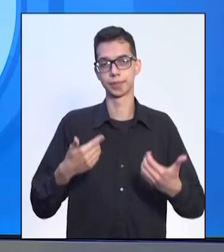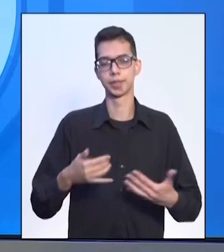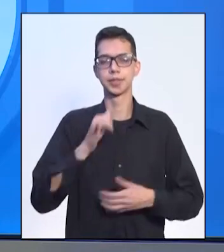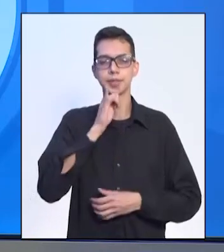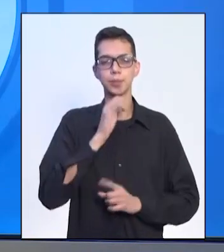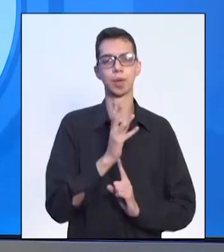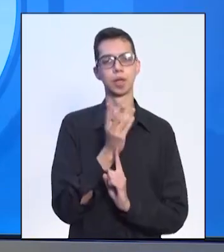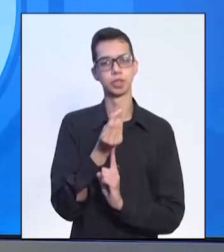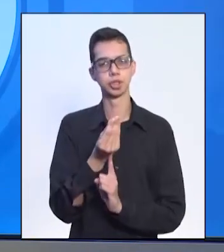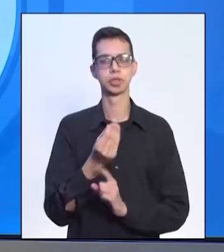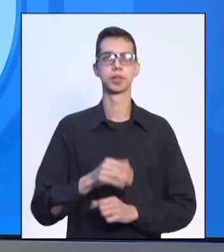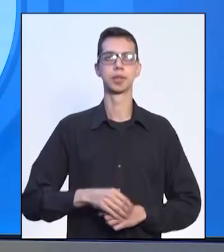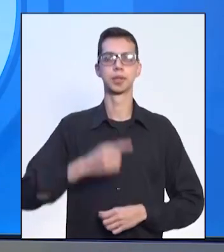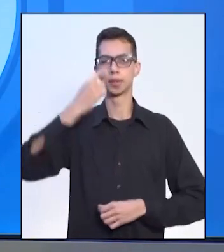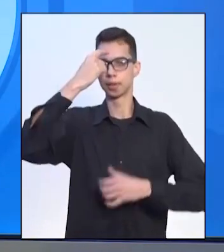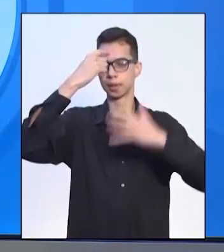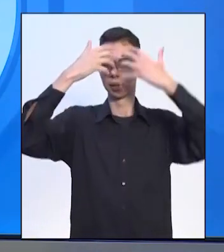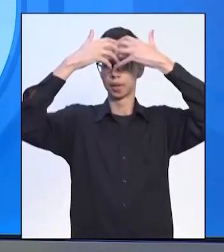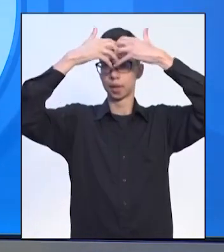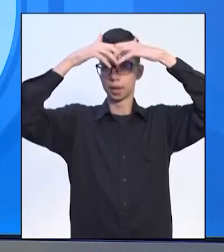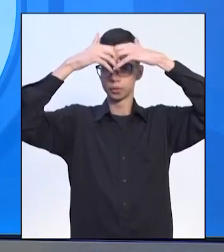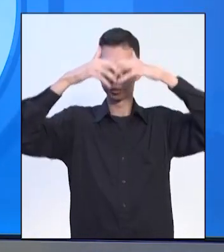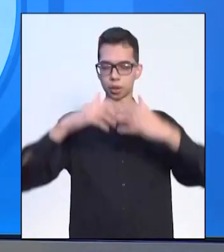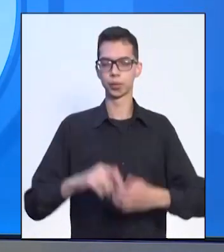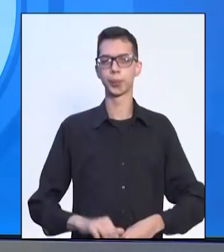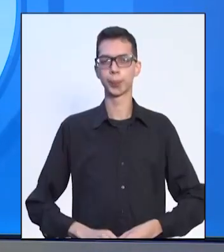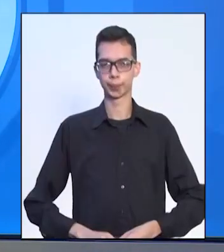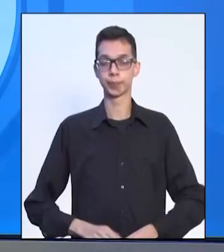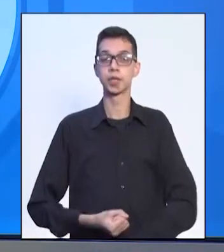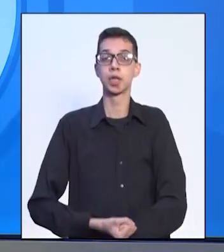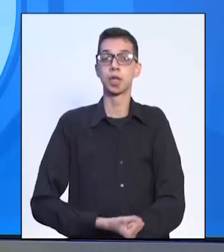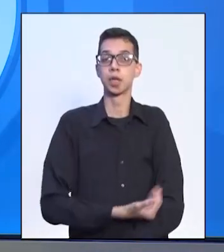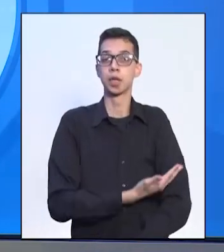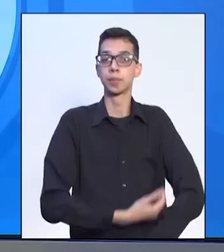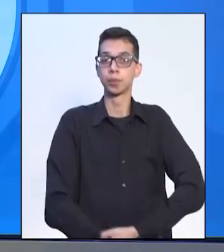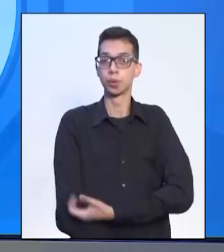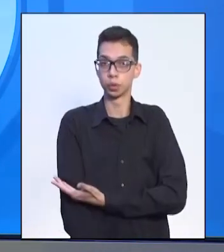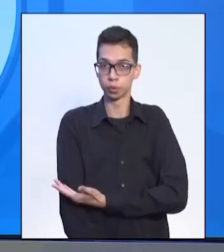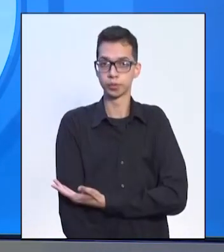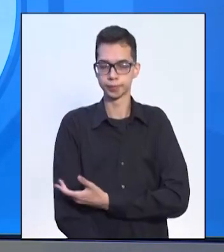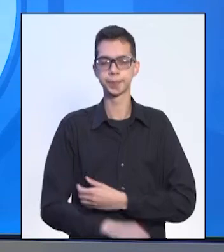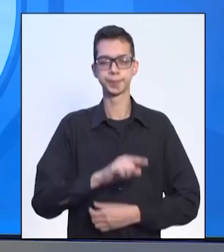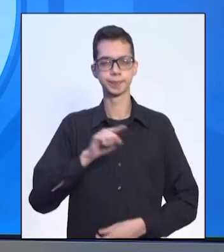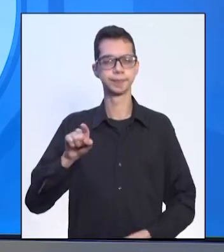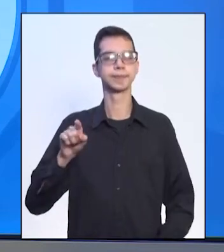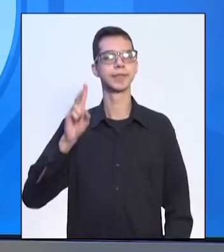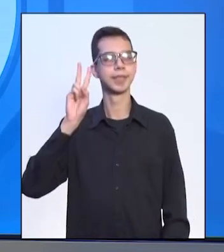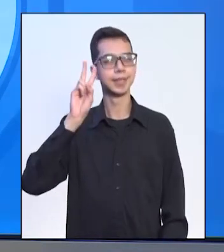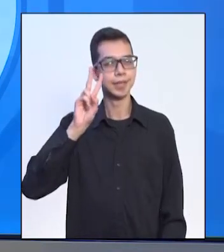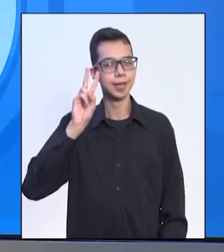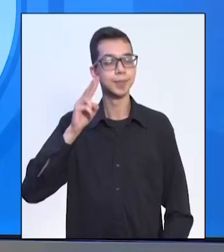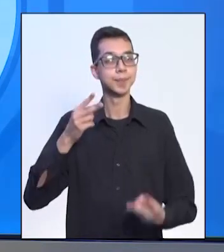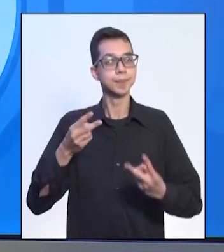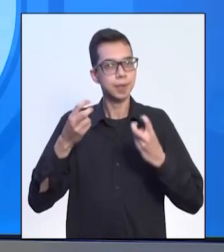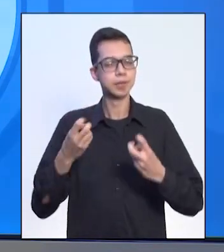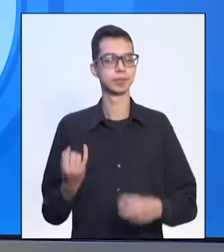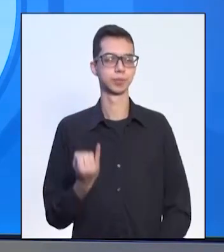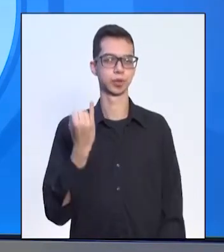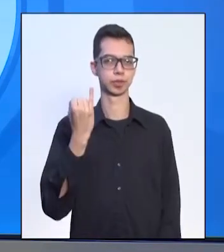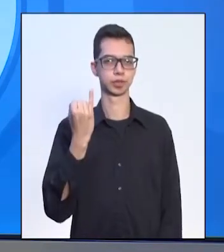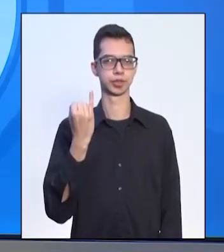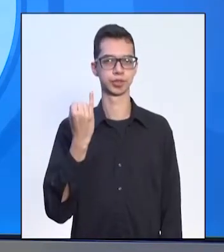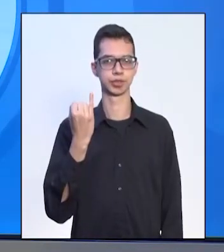o racional, o emocional. Então é importante a gente perceber, lembrando que essa é uma aula de recuperação e, nesse sentido, a gente começa a identificar onde a